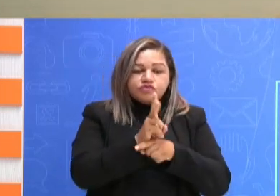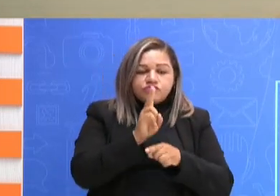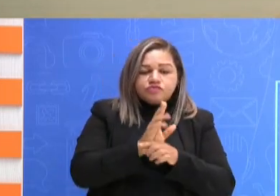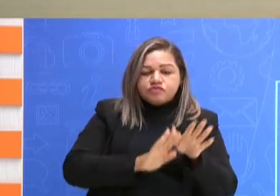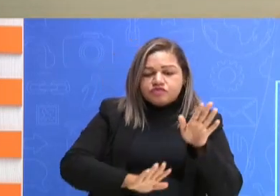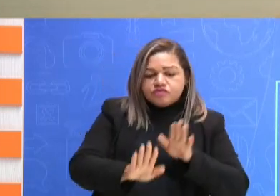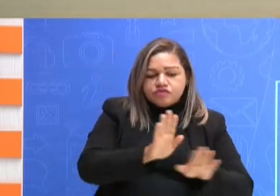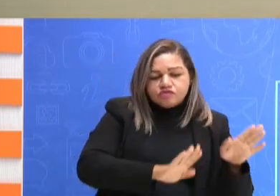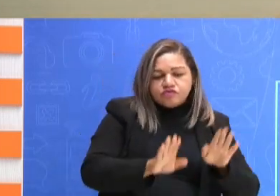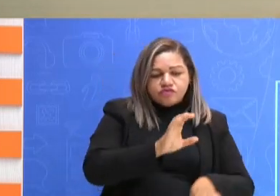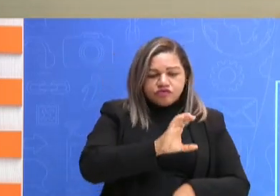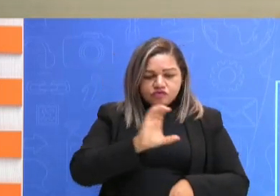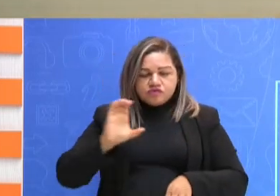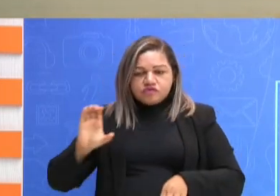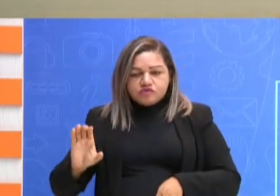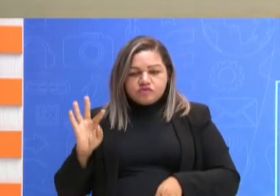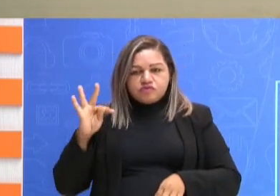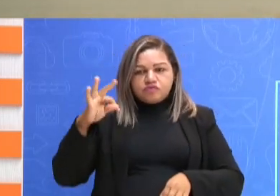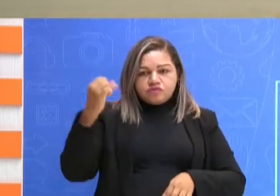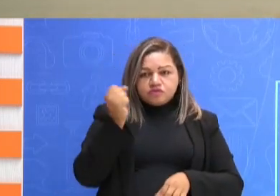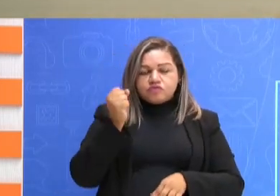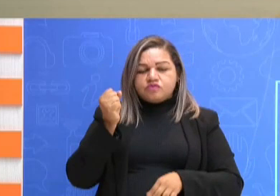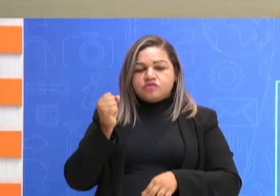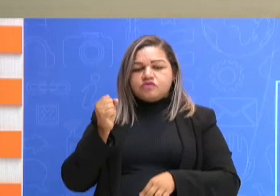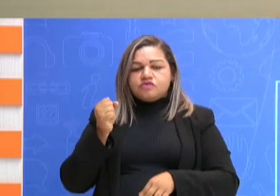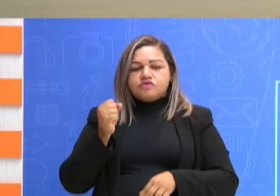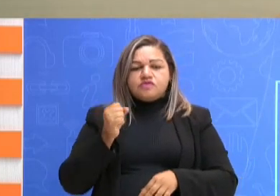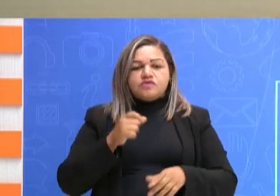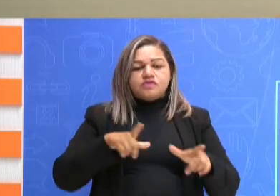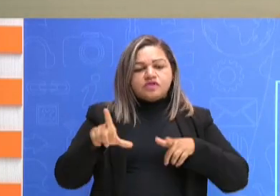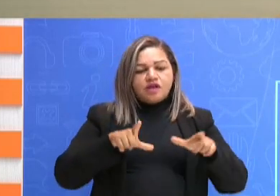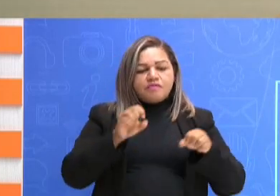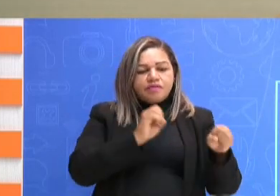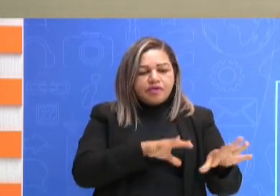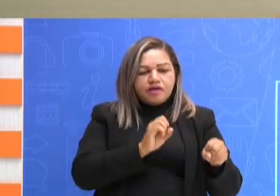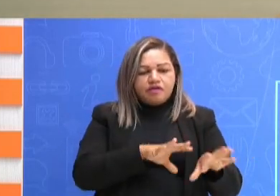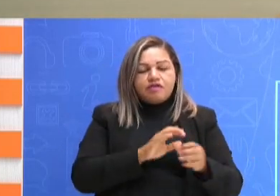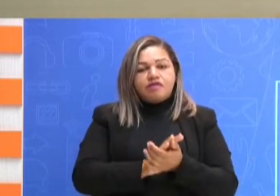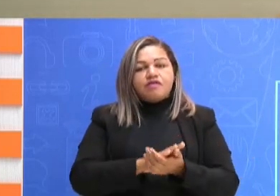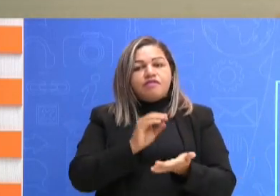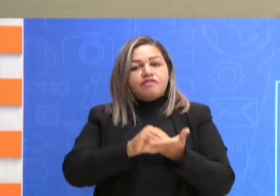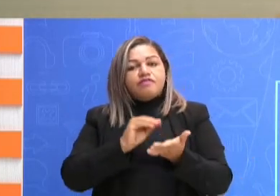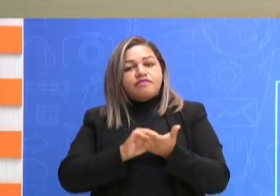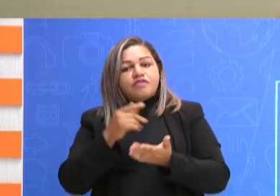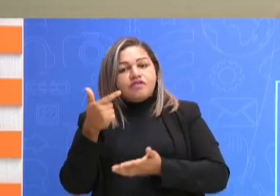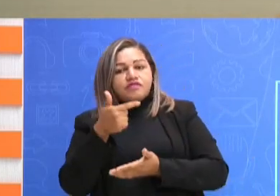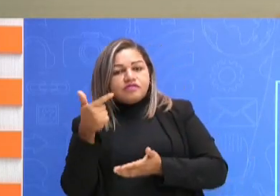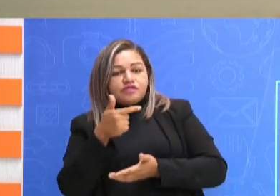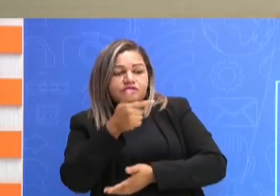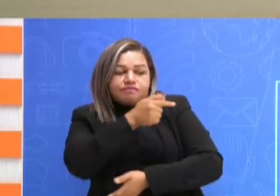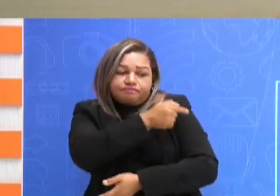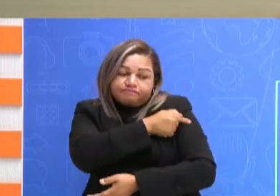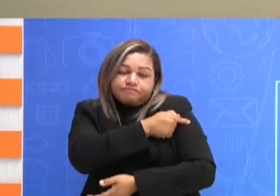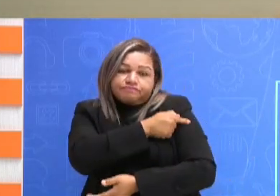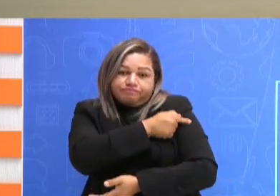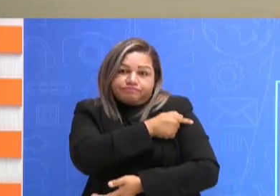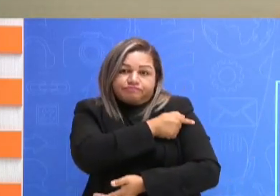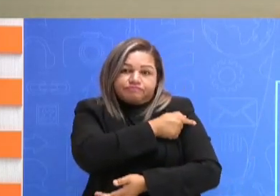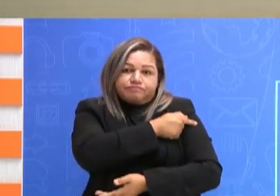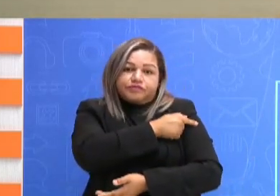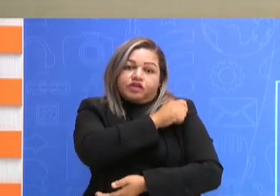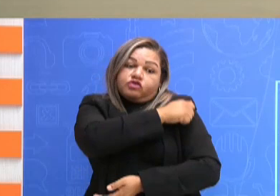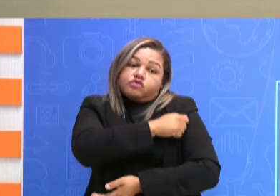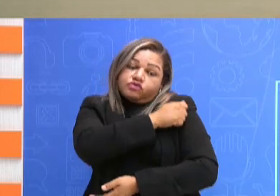zeladores, coordenadores, todo mundo relacionado à educação. Falta a segunda dose e falta pelo menos a primeira dose nos